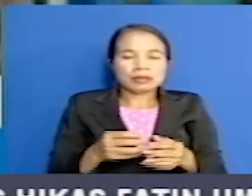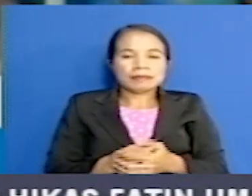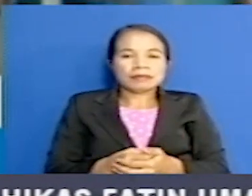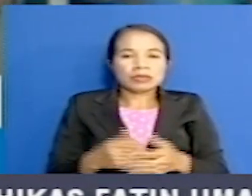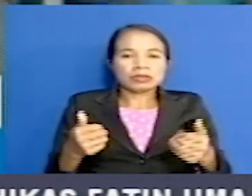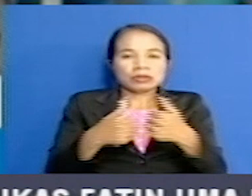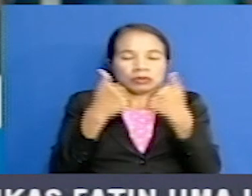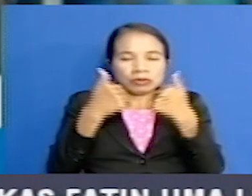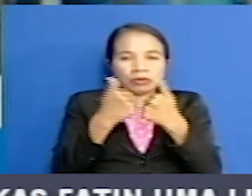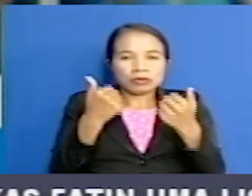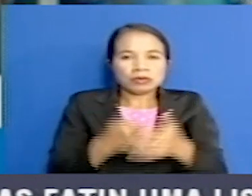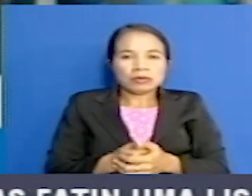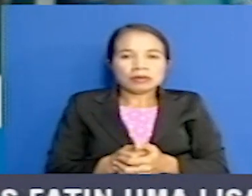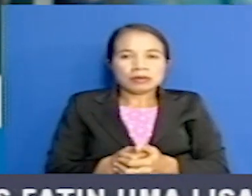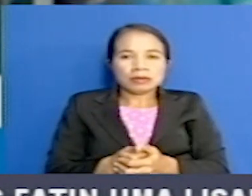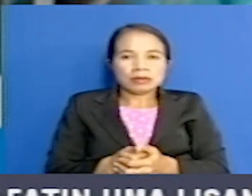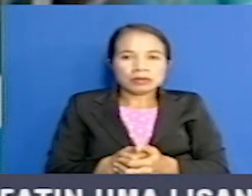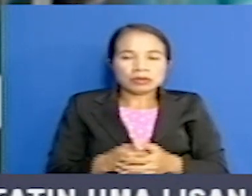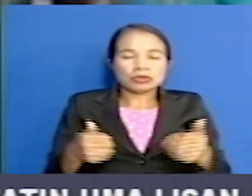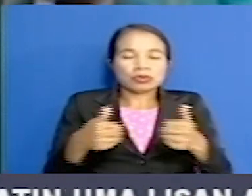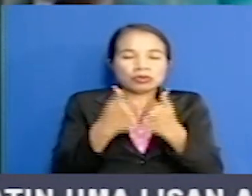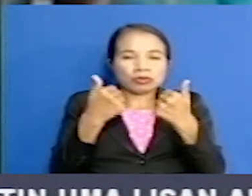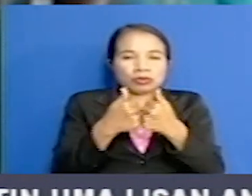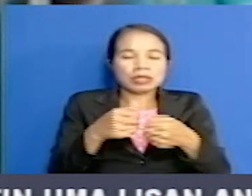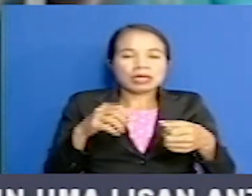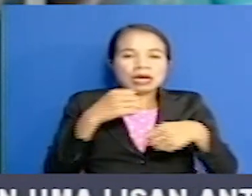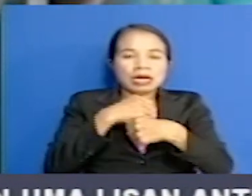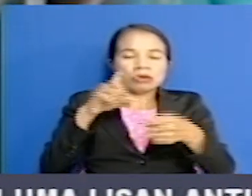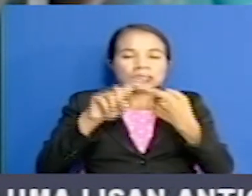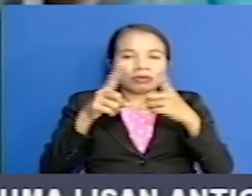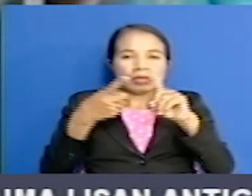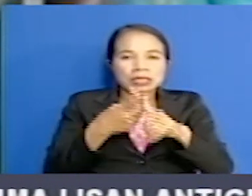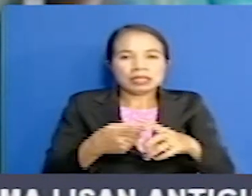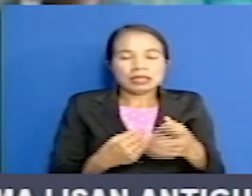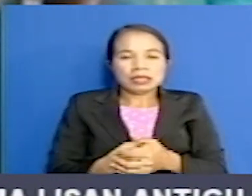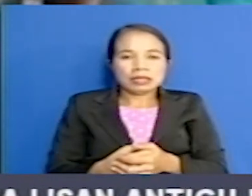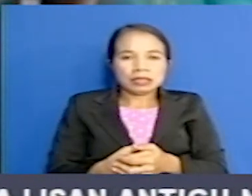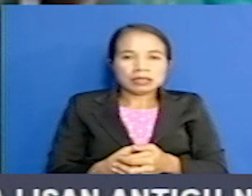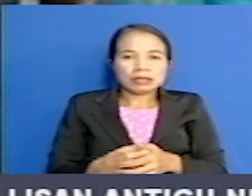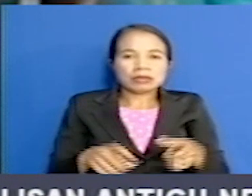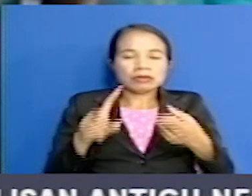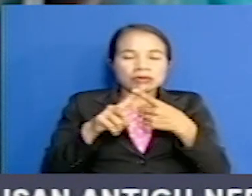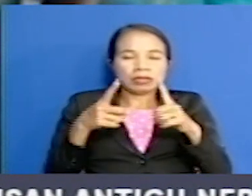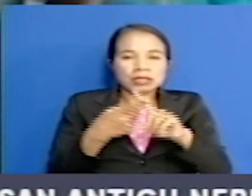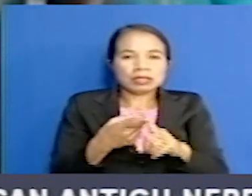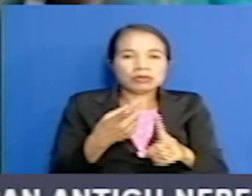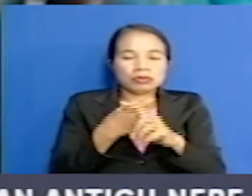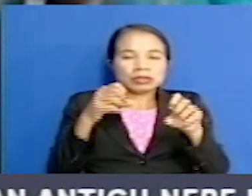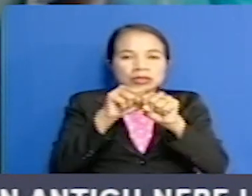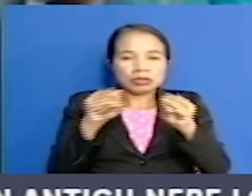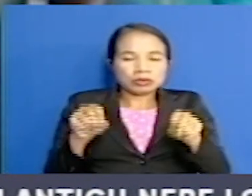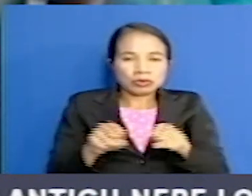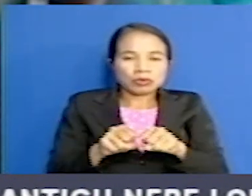inimigo. Jogo nem a tua amizade. Jogo nem a tua amizade entre bairro e Maubici, suco e